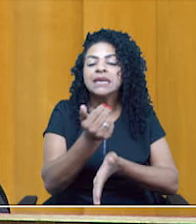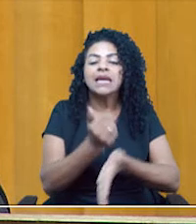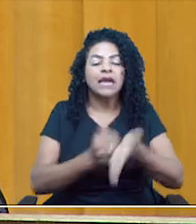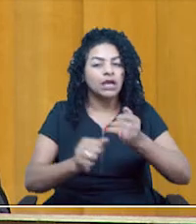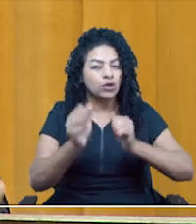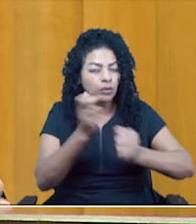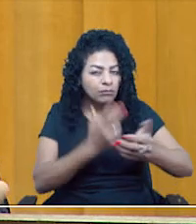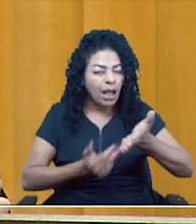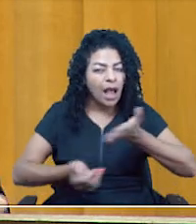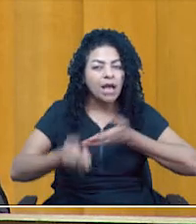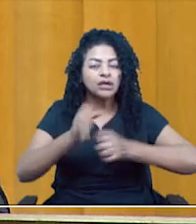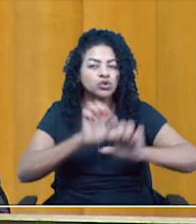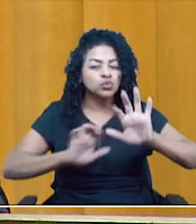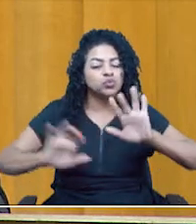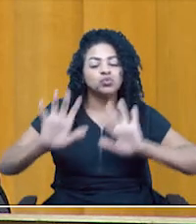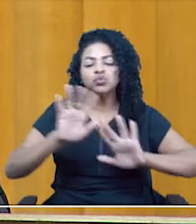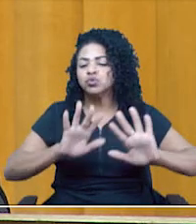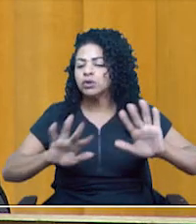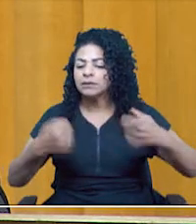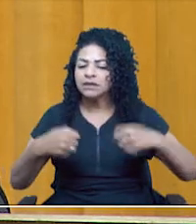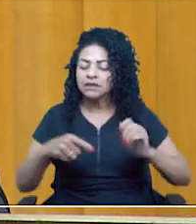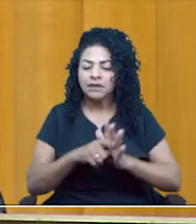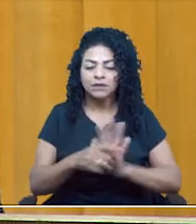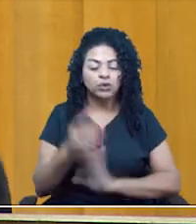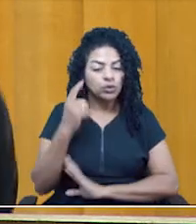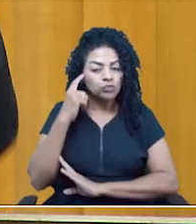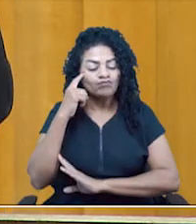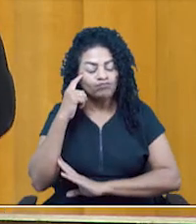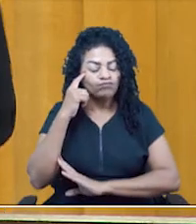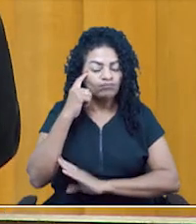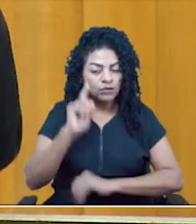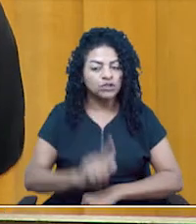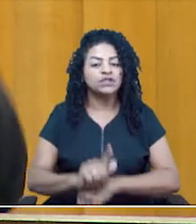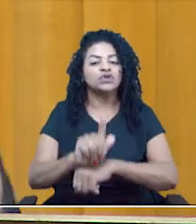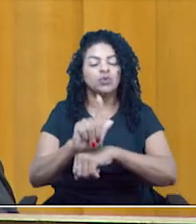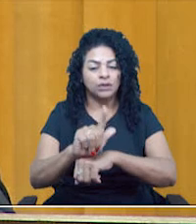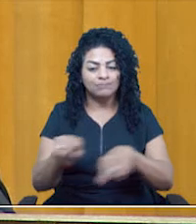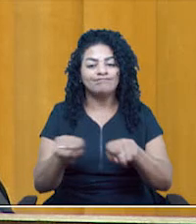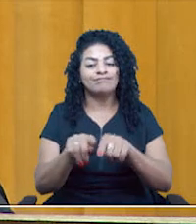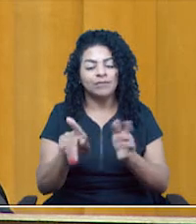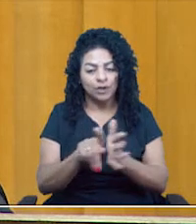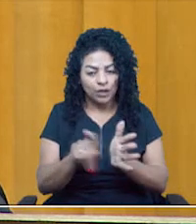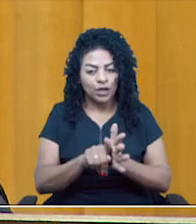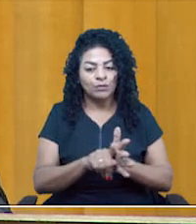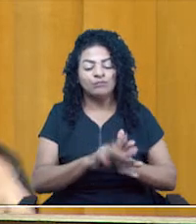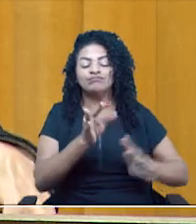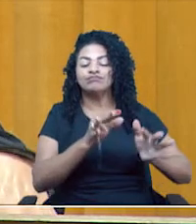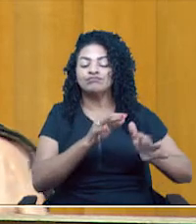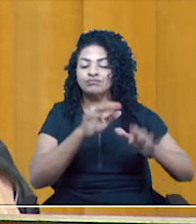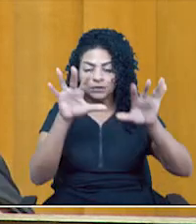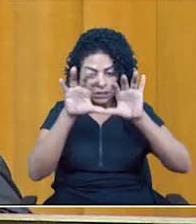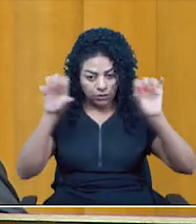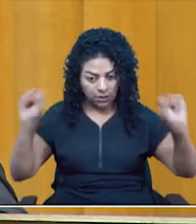uma reflexão muito atenta dos gestores dos tribunais, dos gestores lá da macro política judiciária, mas também